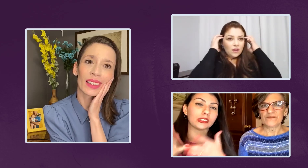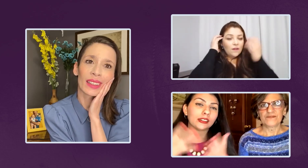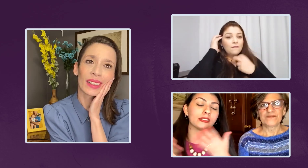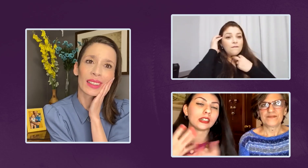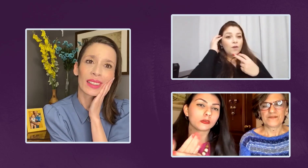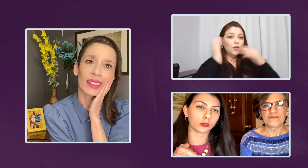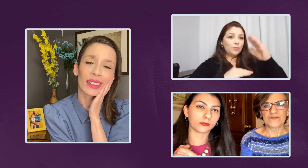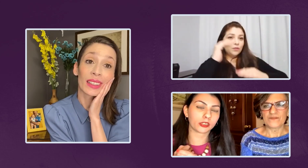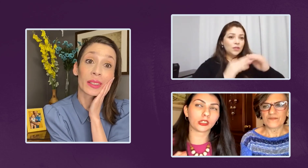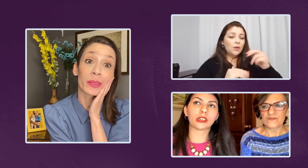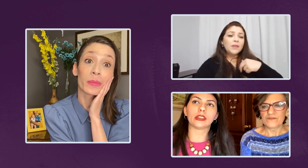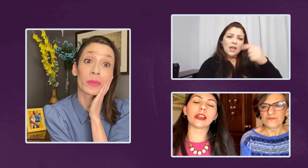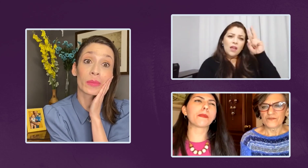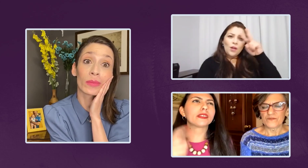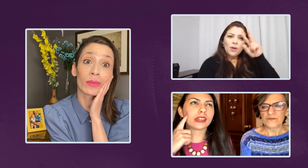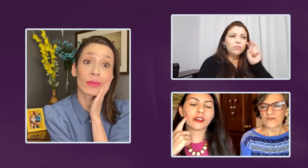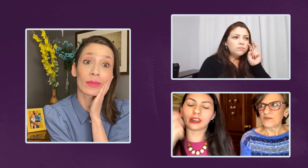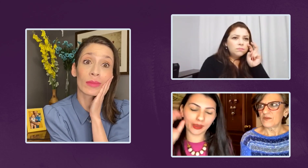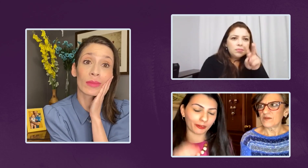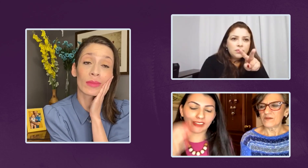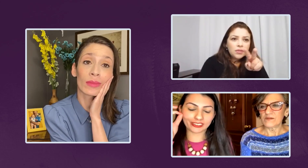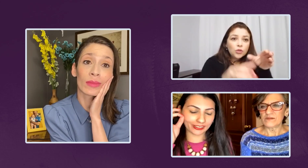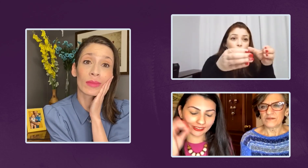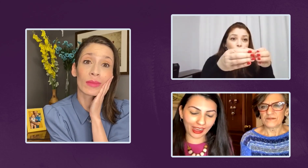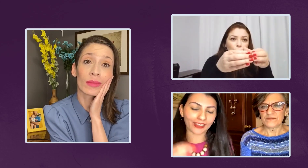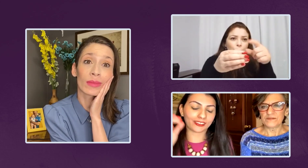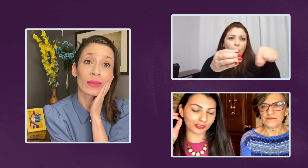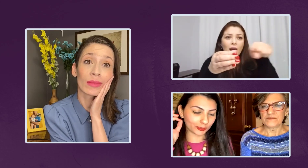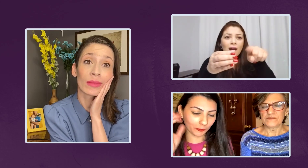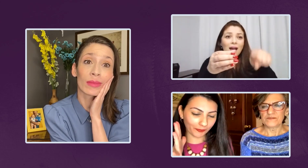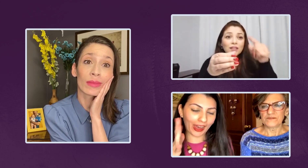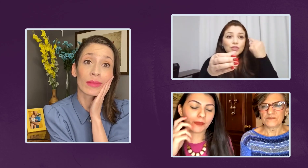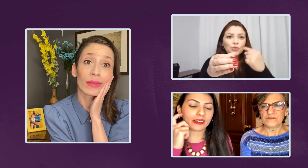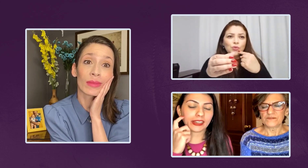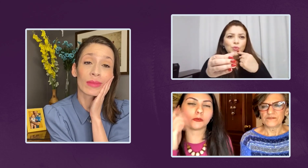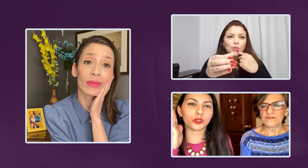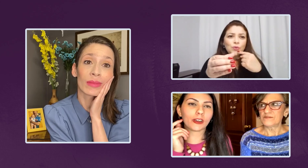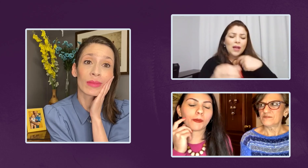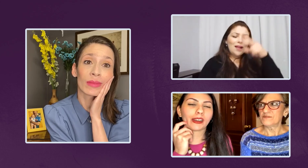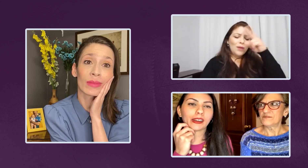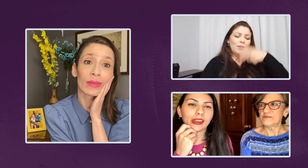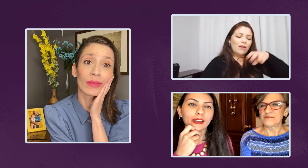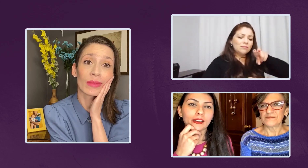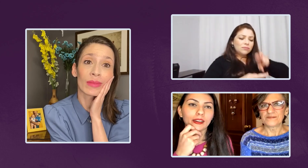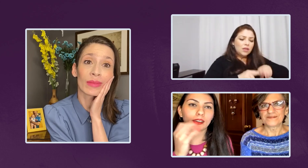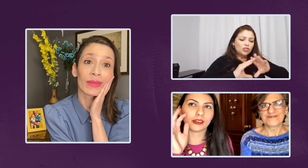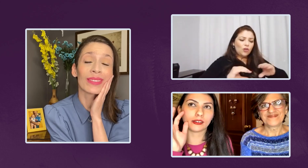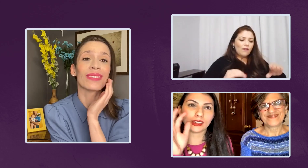surdos finalizando. Daí eu pensei, eu lembro, eu estava sentada no sofá e pensei, um dia eu vou